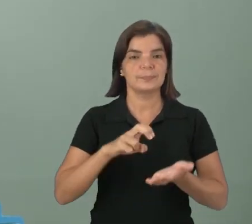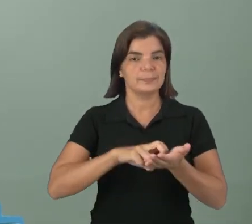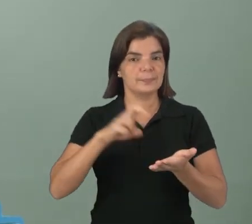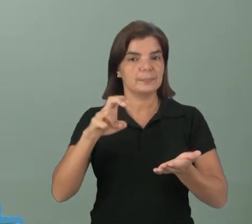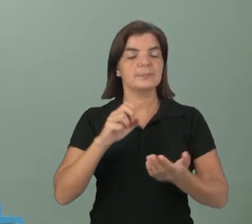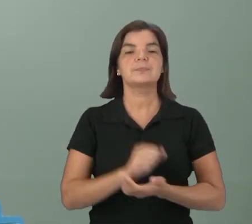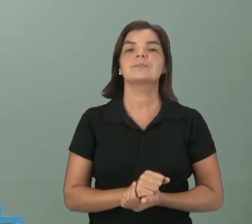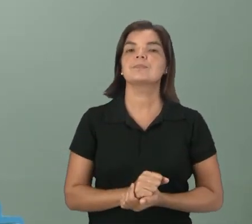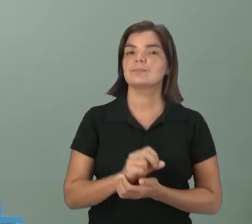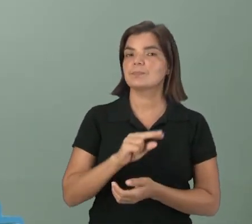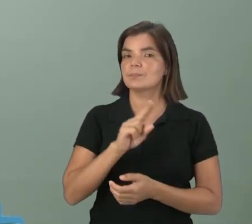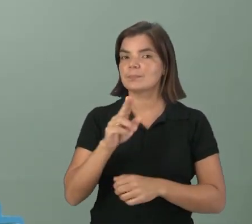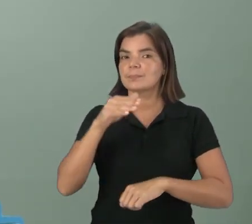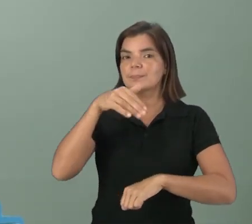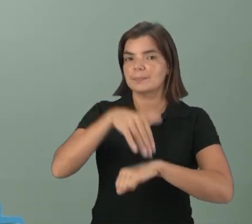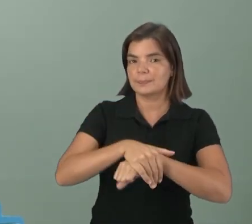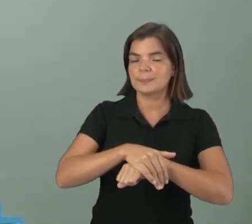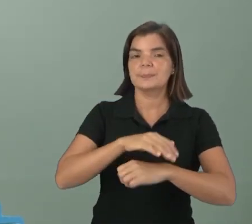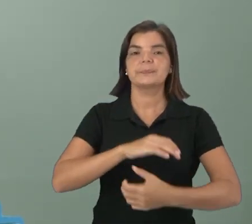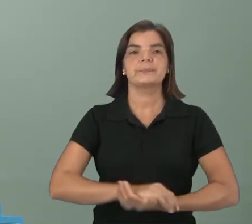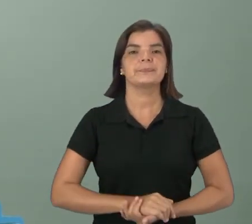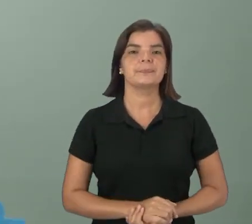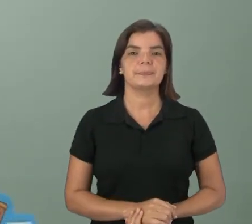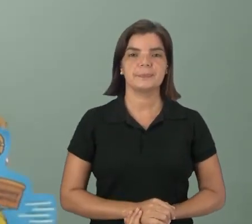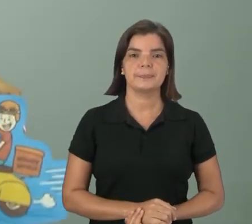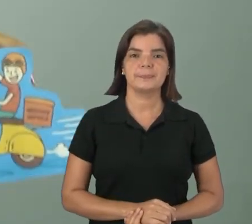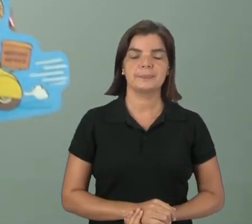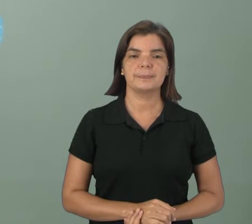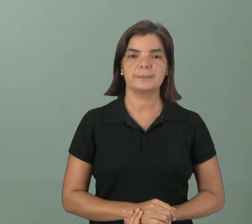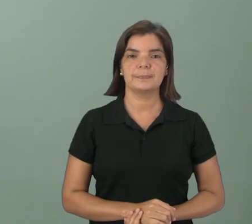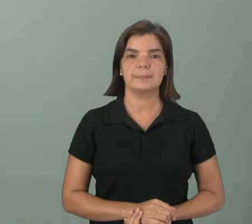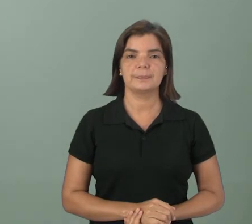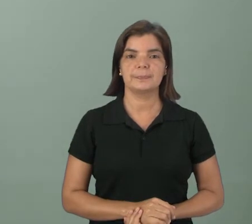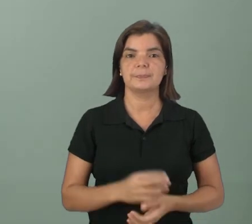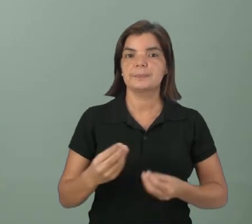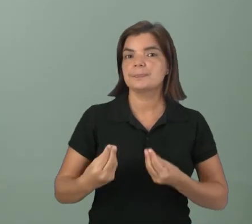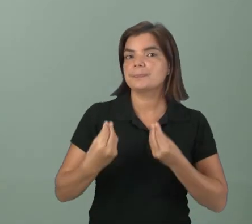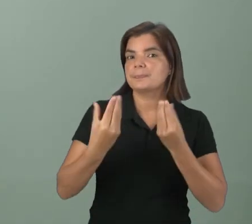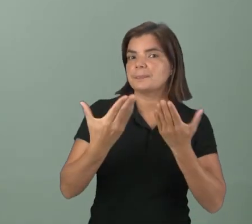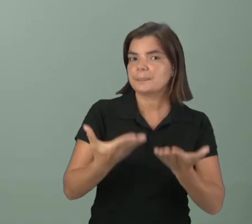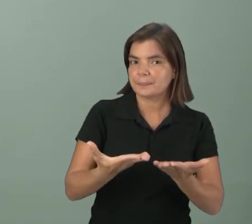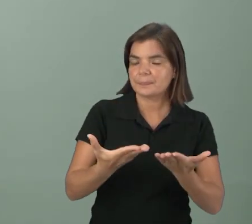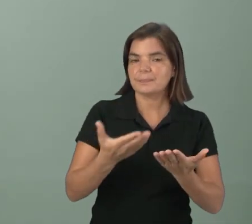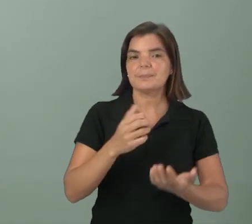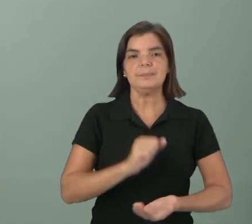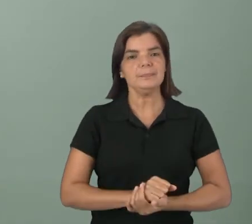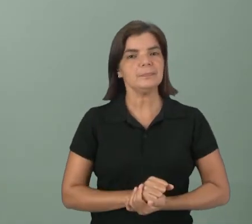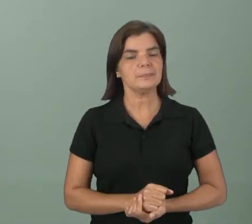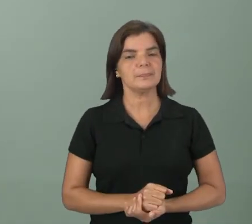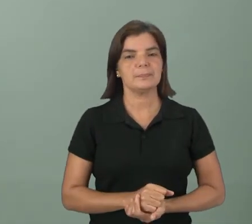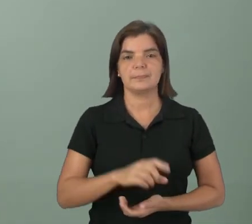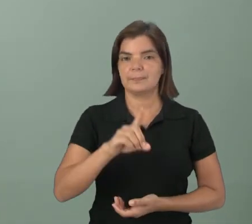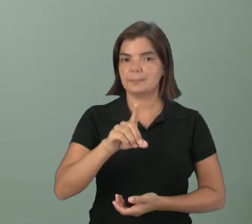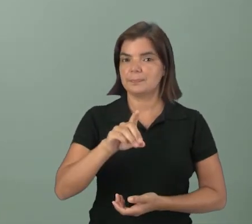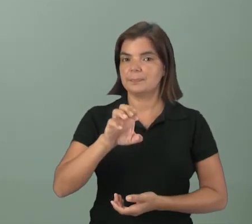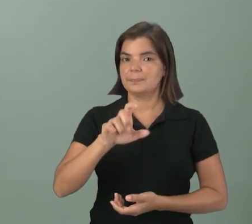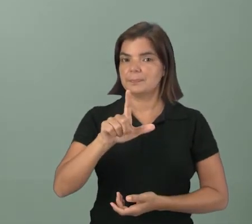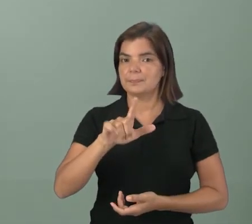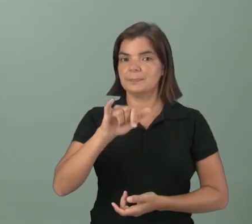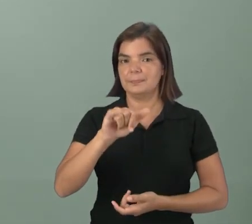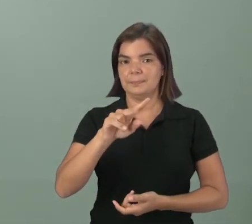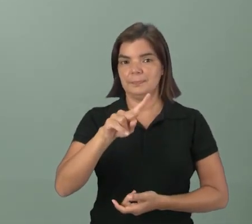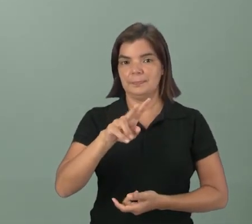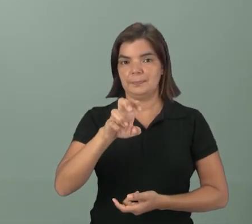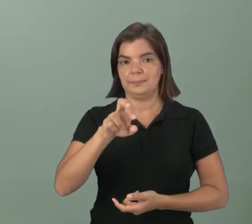do dia ou da noite o entregador delivery